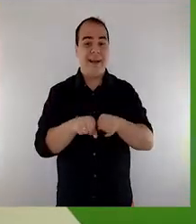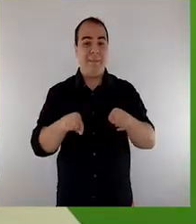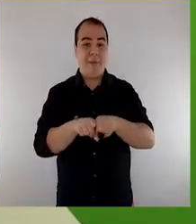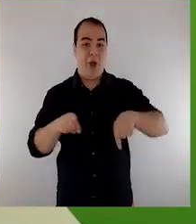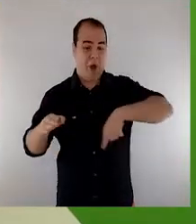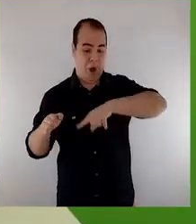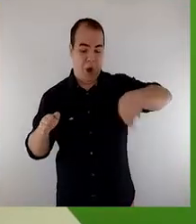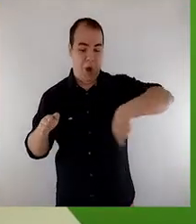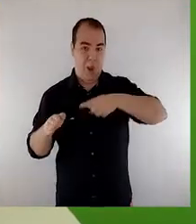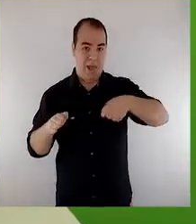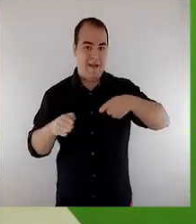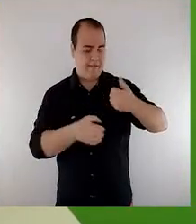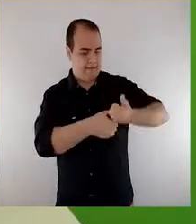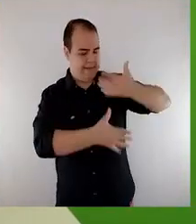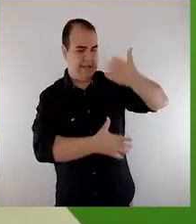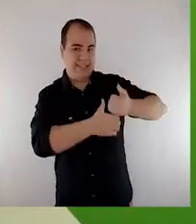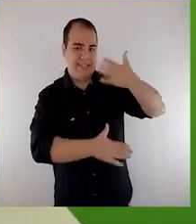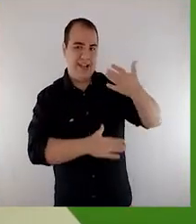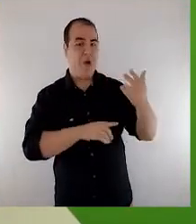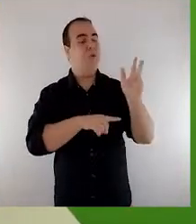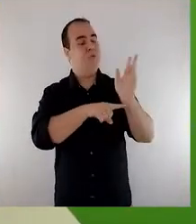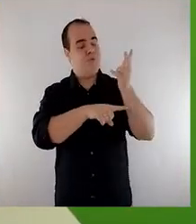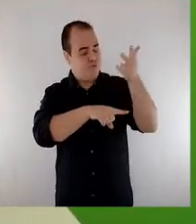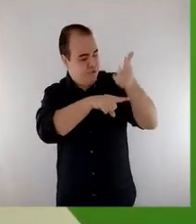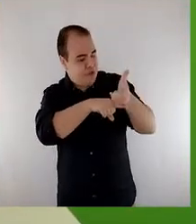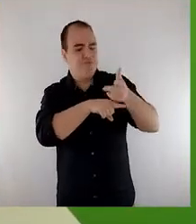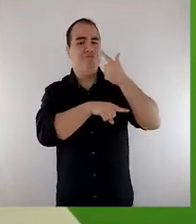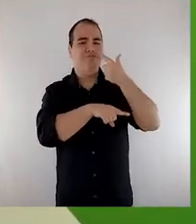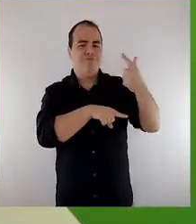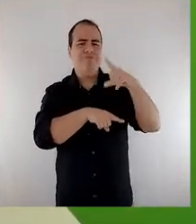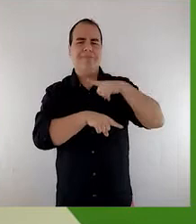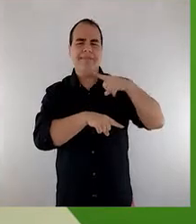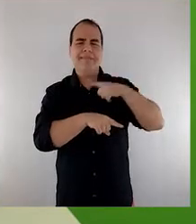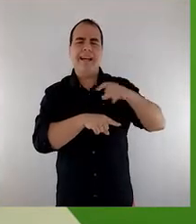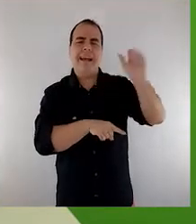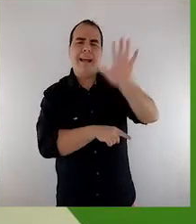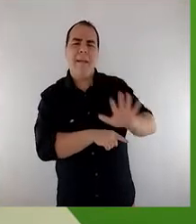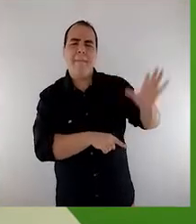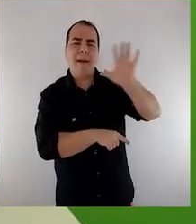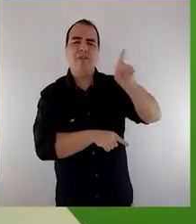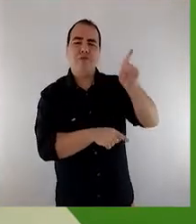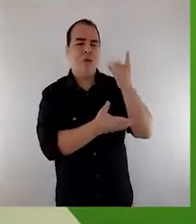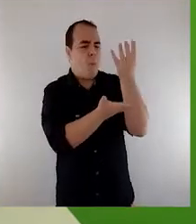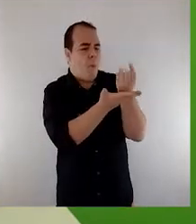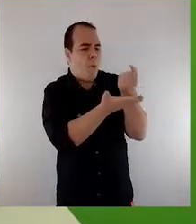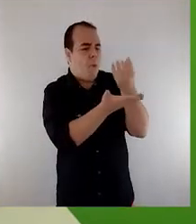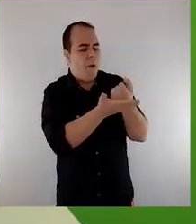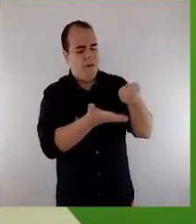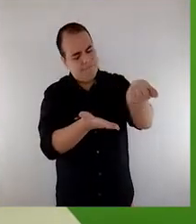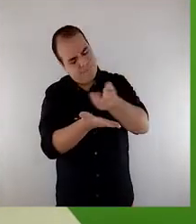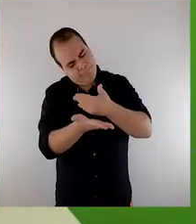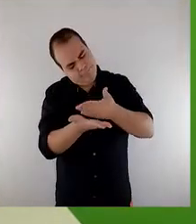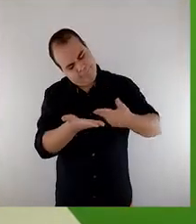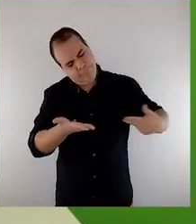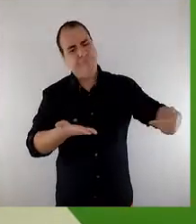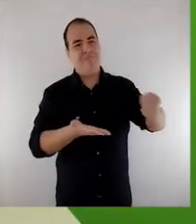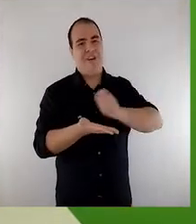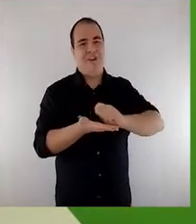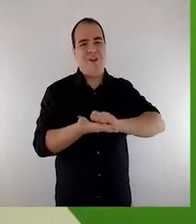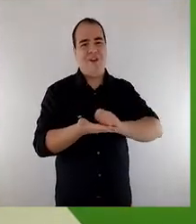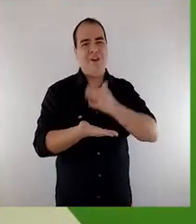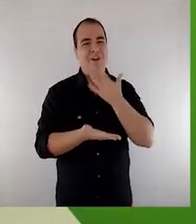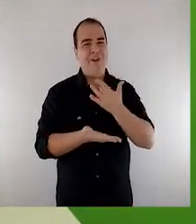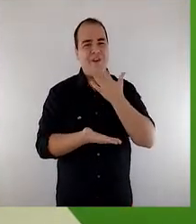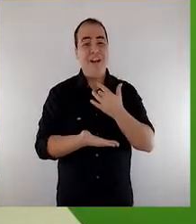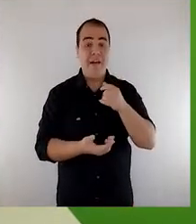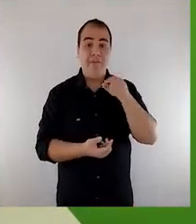e uma roleta. Na descrição do vídeo, está disponível as imagens para você baixar e colorir. Mas não se